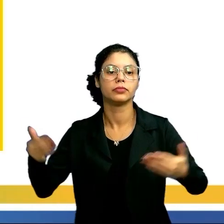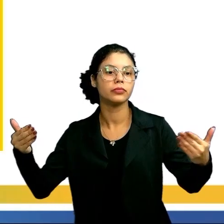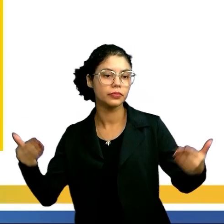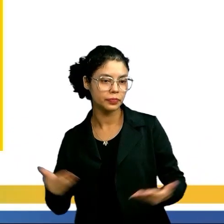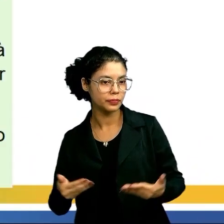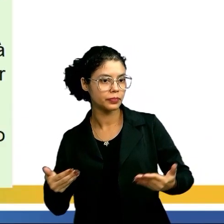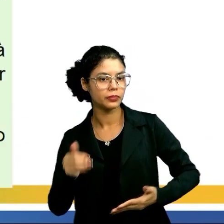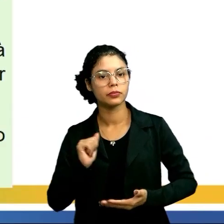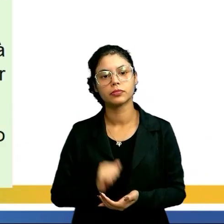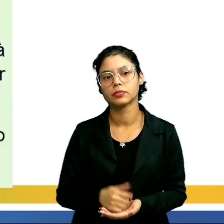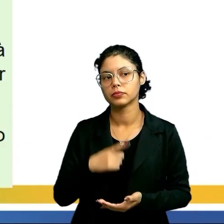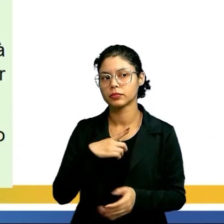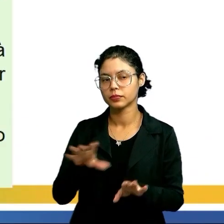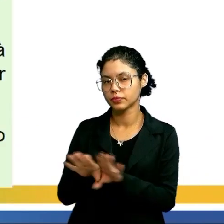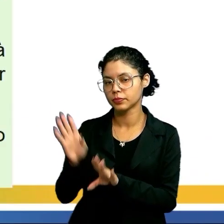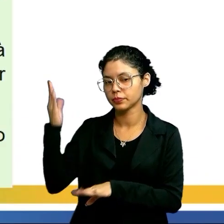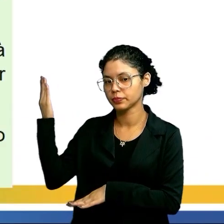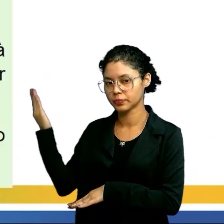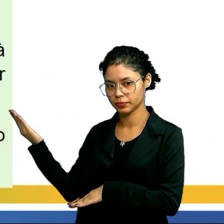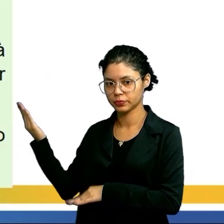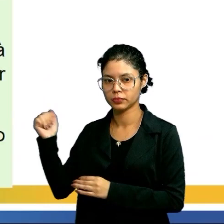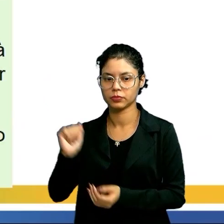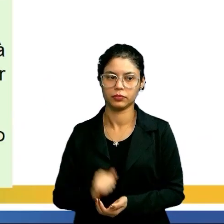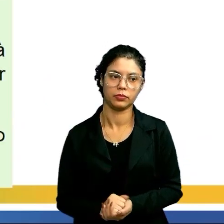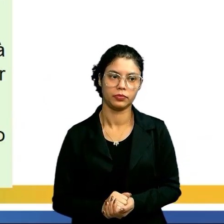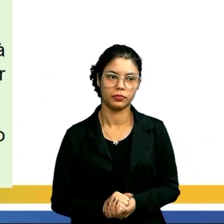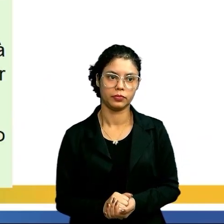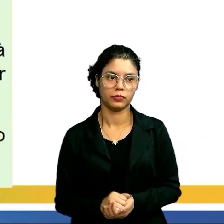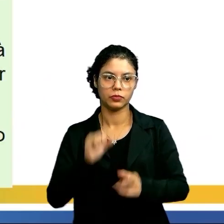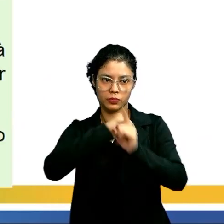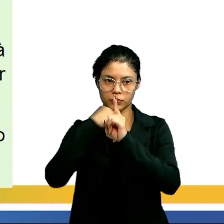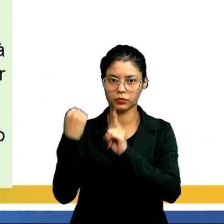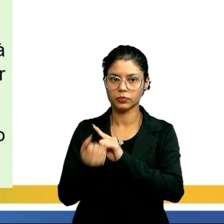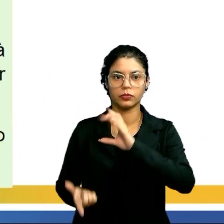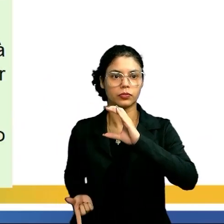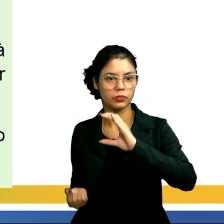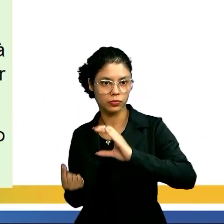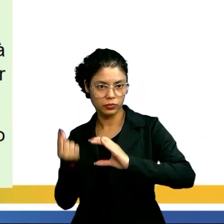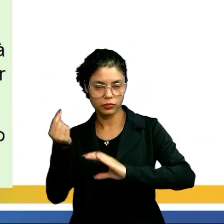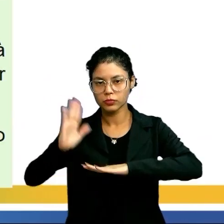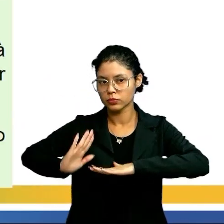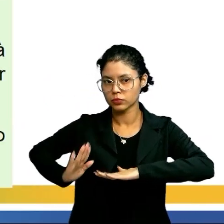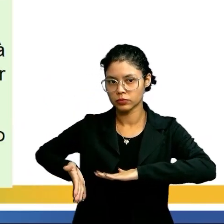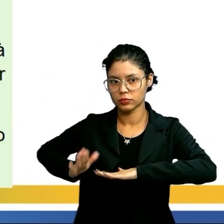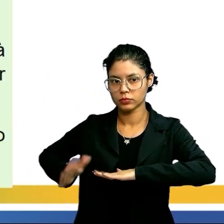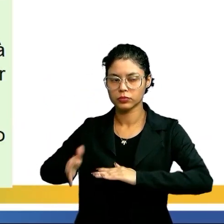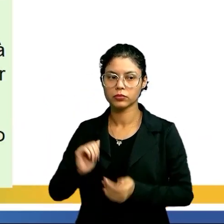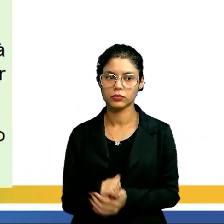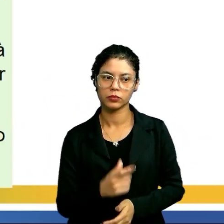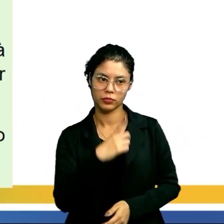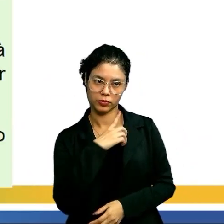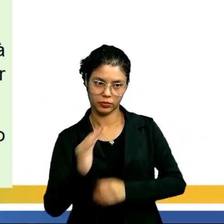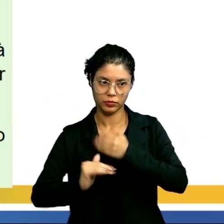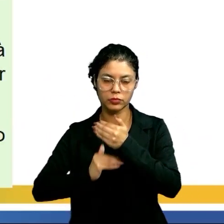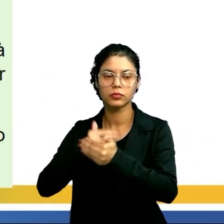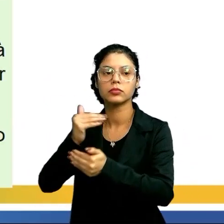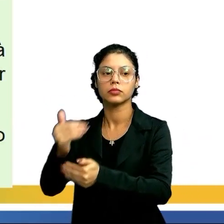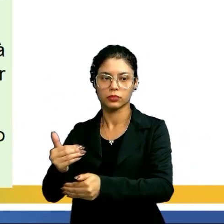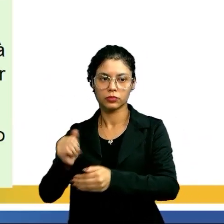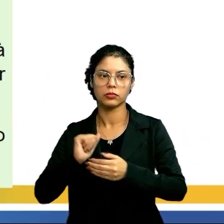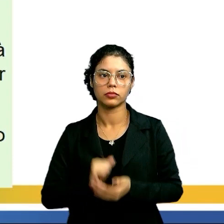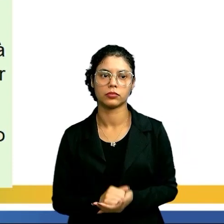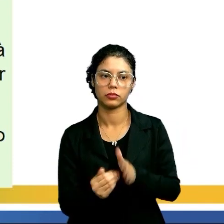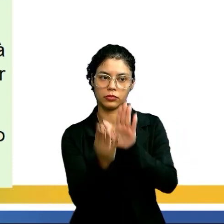Agora, temos também o seguinte: as sociedades capitalistas contemporâneas